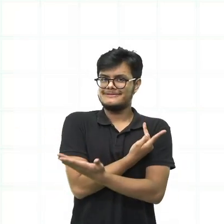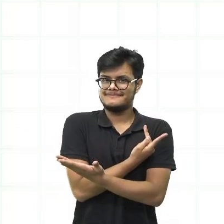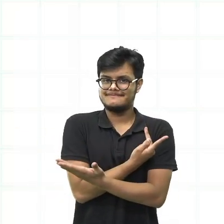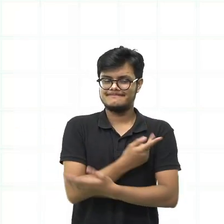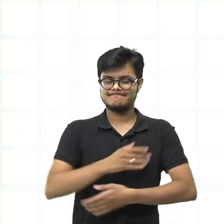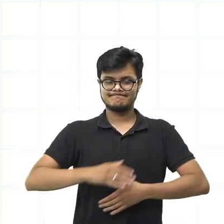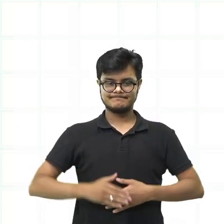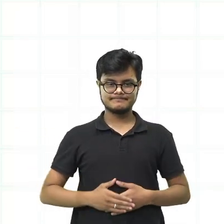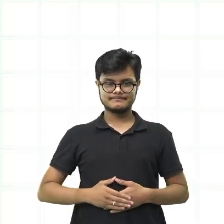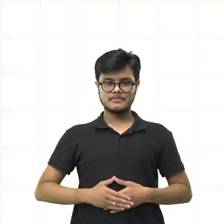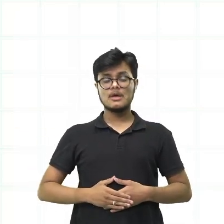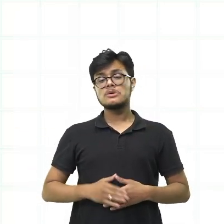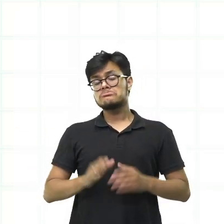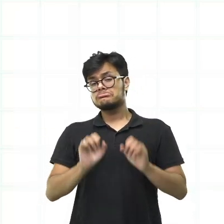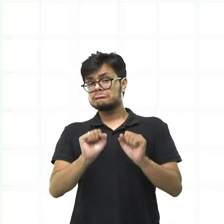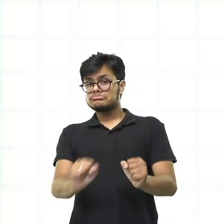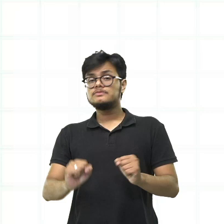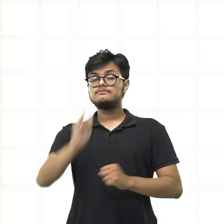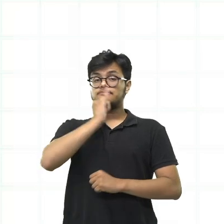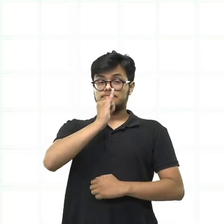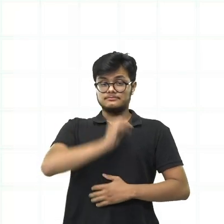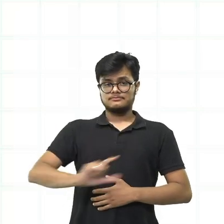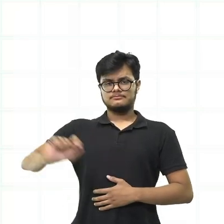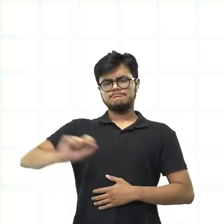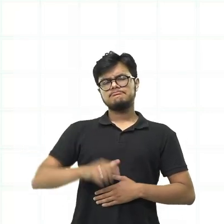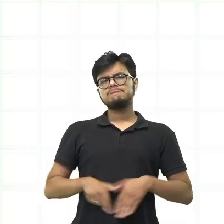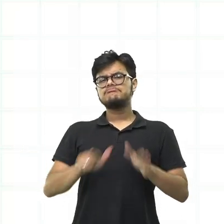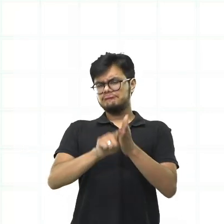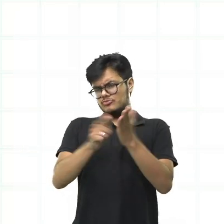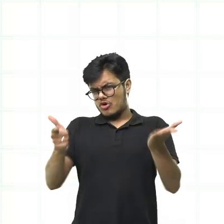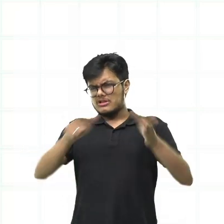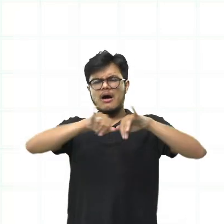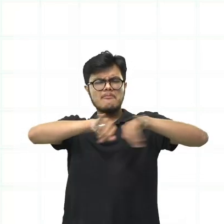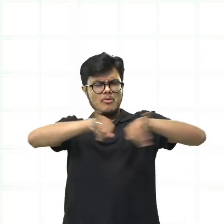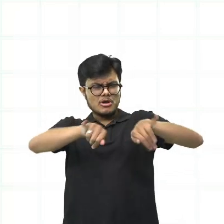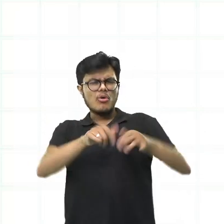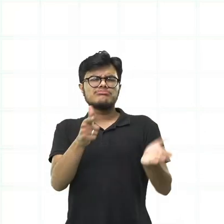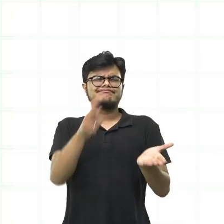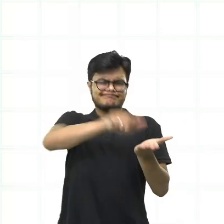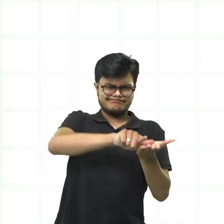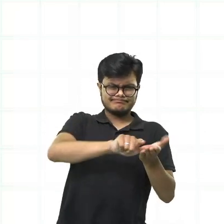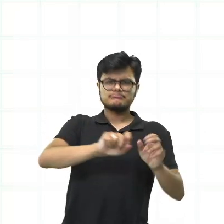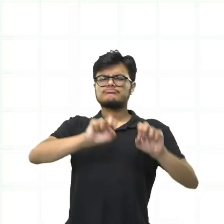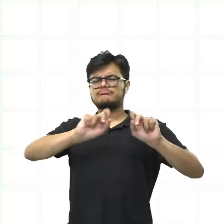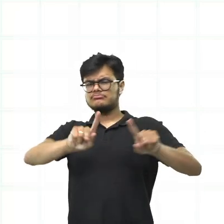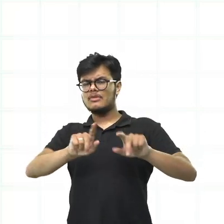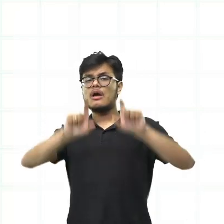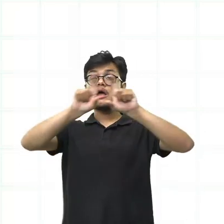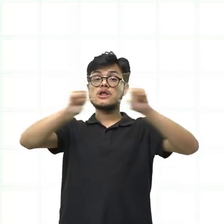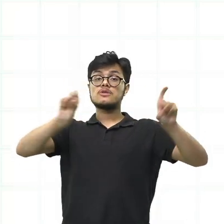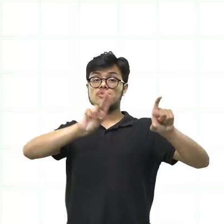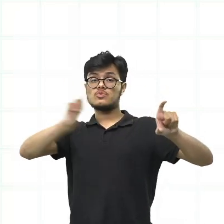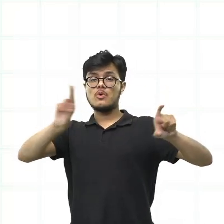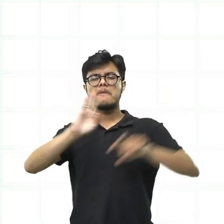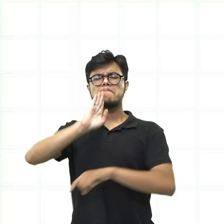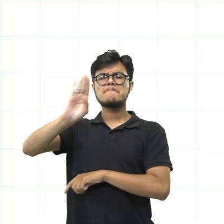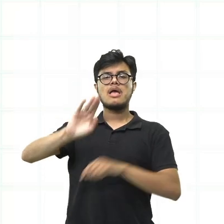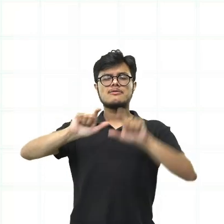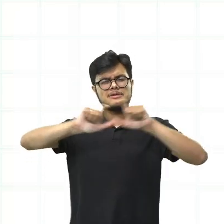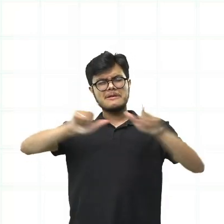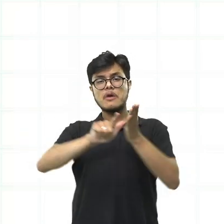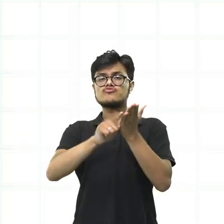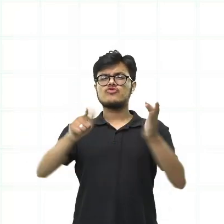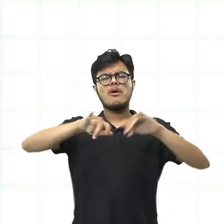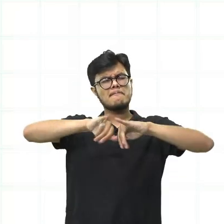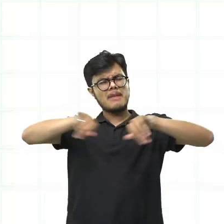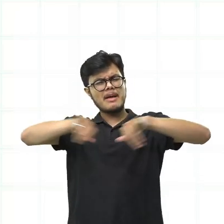Podemos até dizer que pode ter sido aí, né, no jornal que publicou, né, saiu na manchete de algum grande jornal.